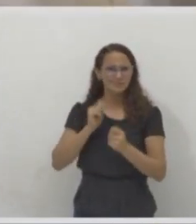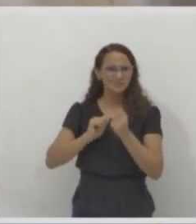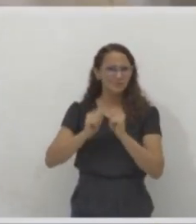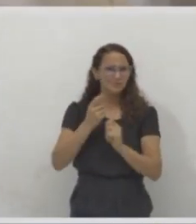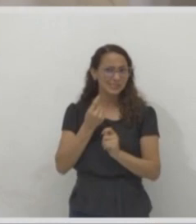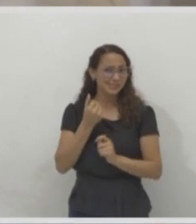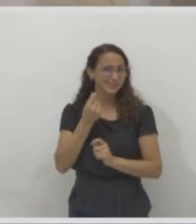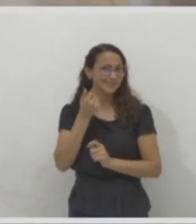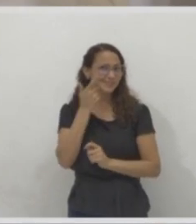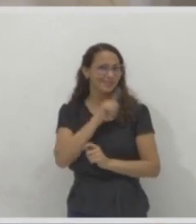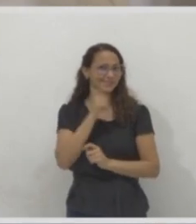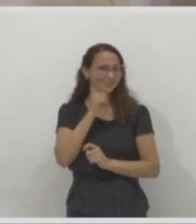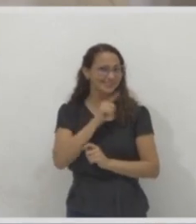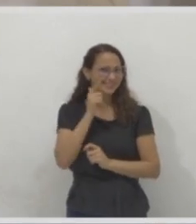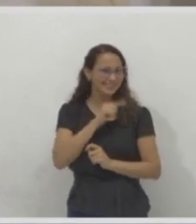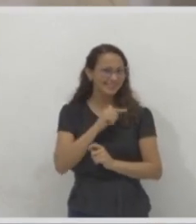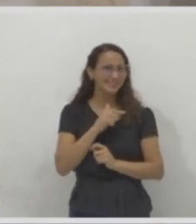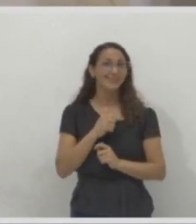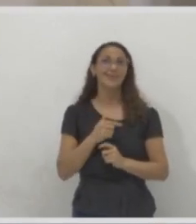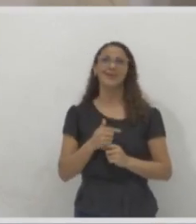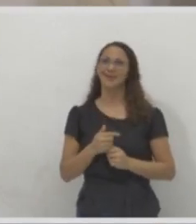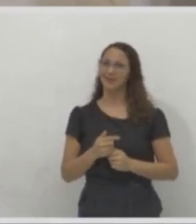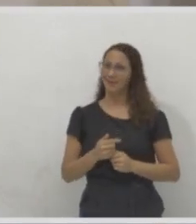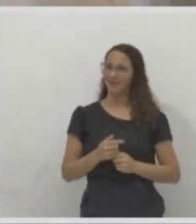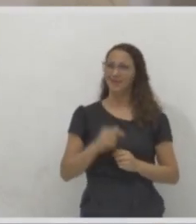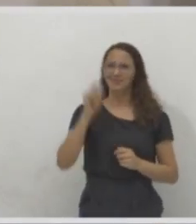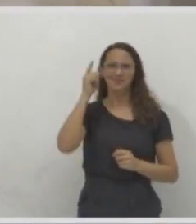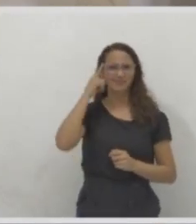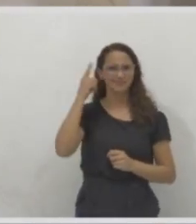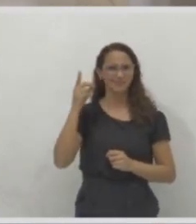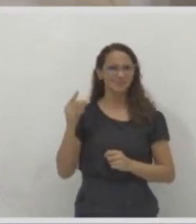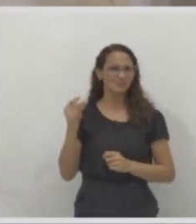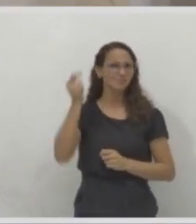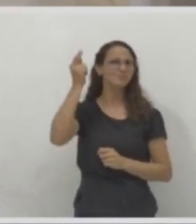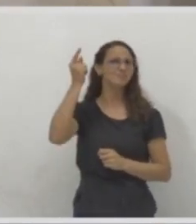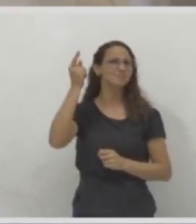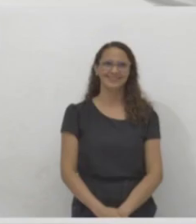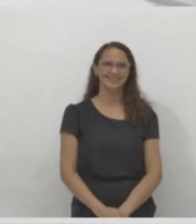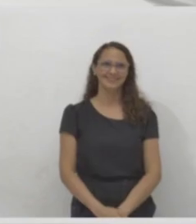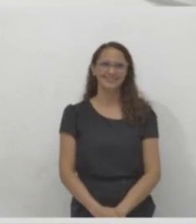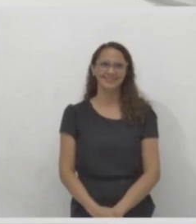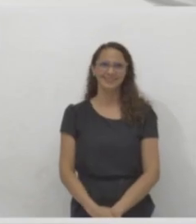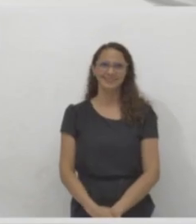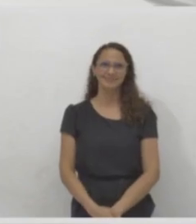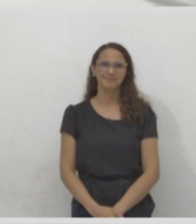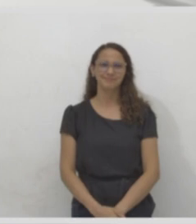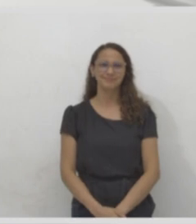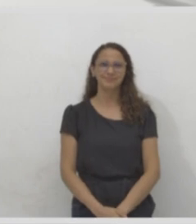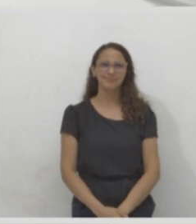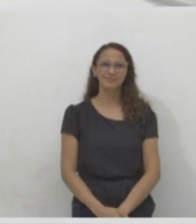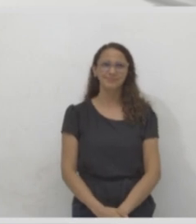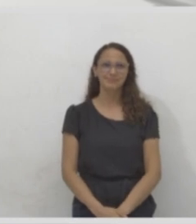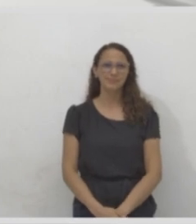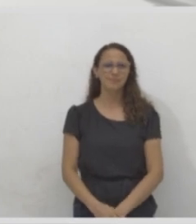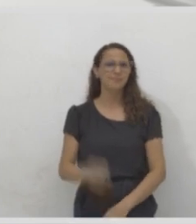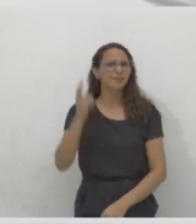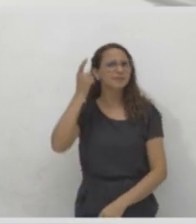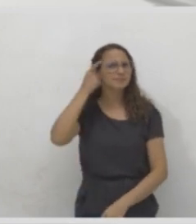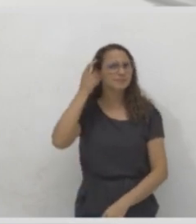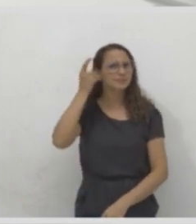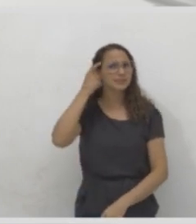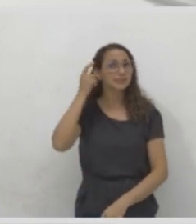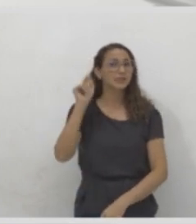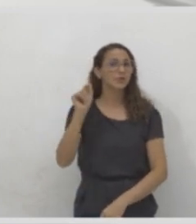ganhar dinheiro, gerar lucro com o uso desse produto. A ideia era